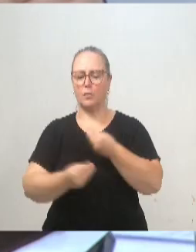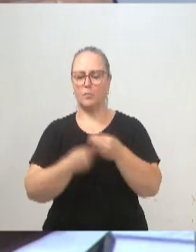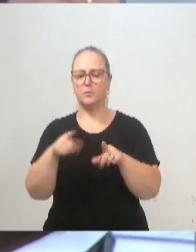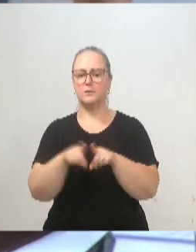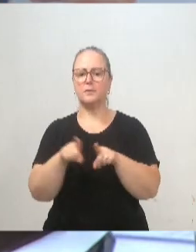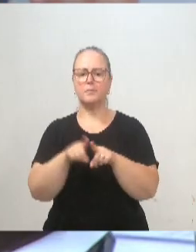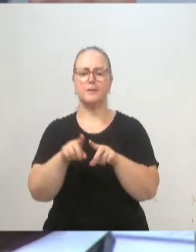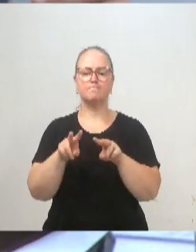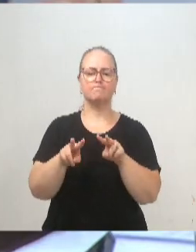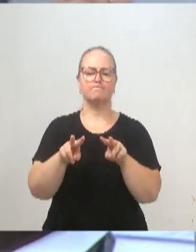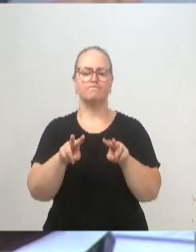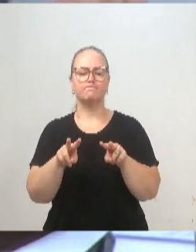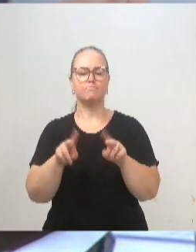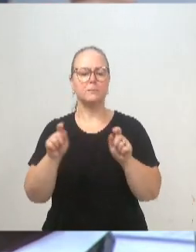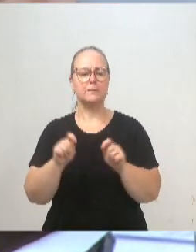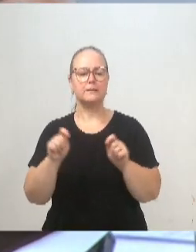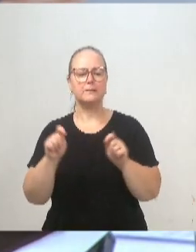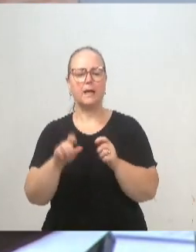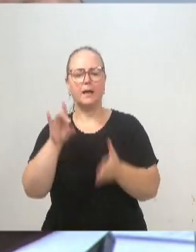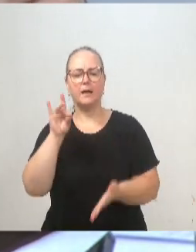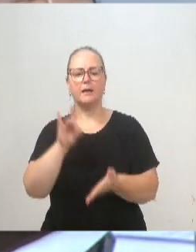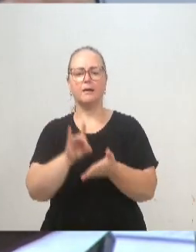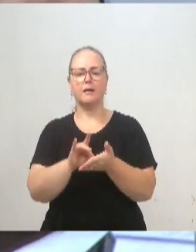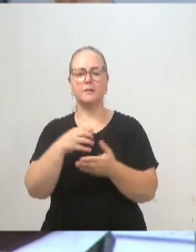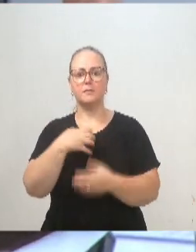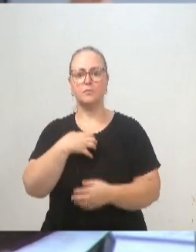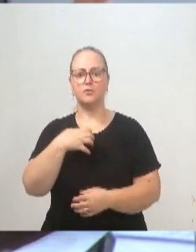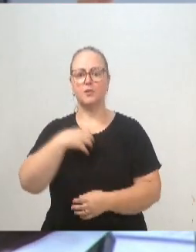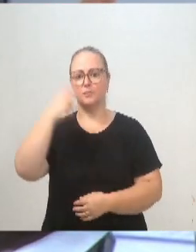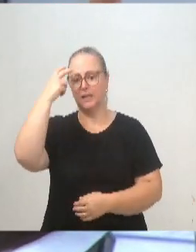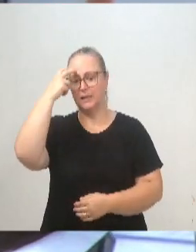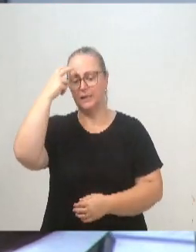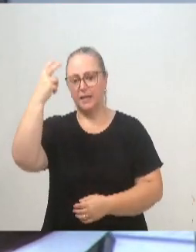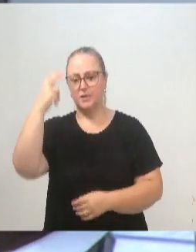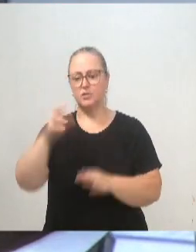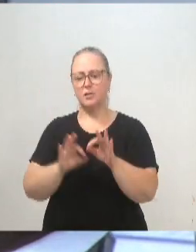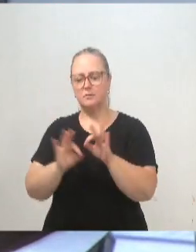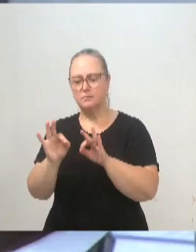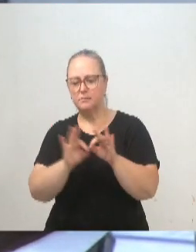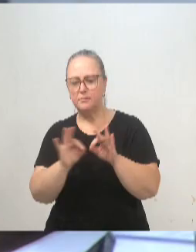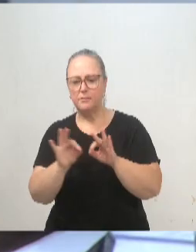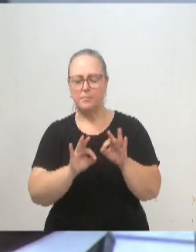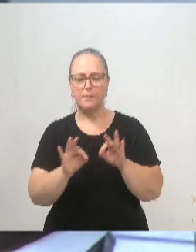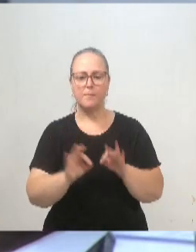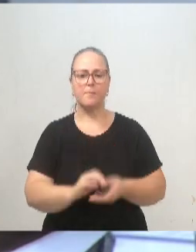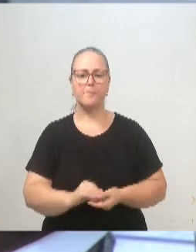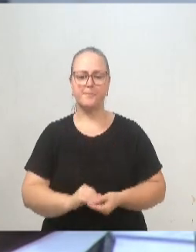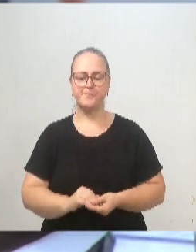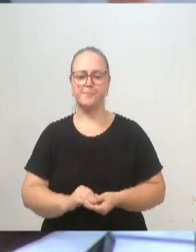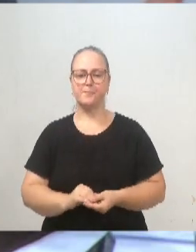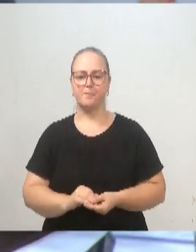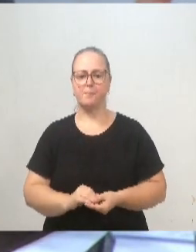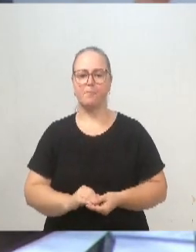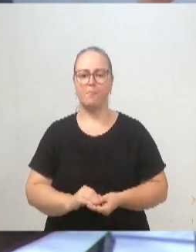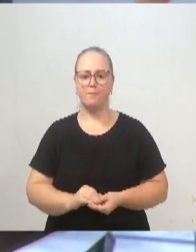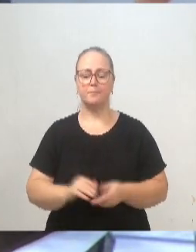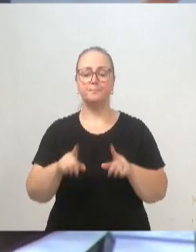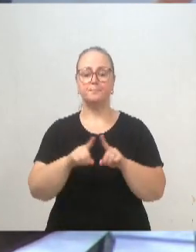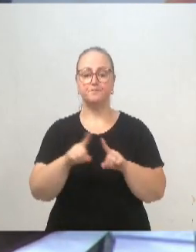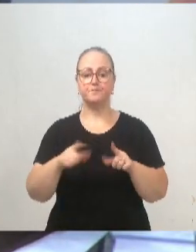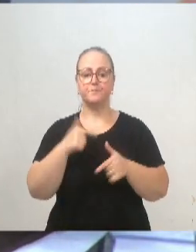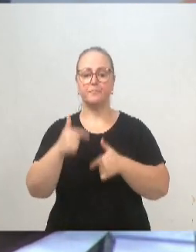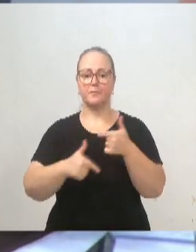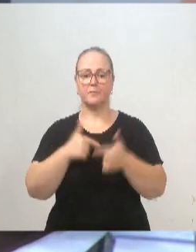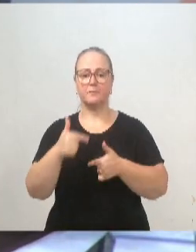aquilo que nós podemos, de forma inteligente, remanejar, né? Mas o trabalho é um trabalho que